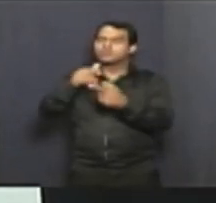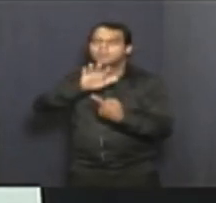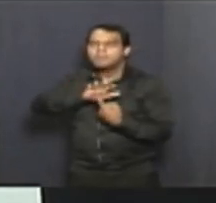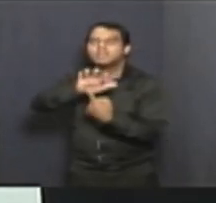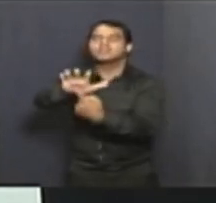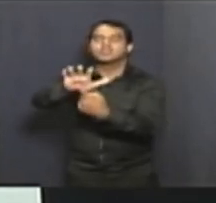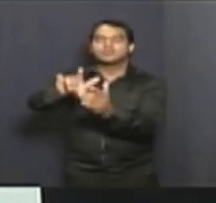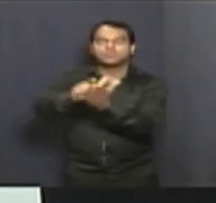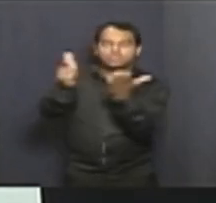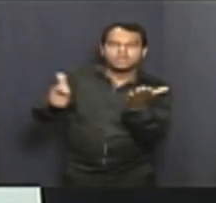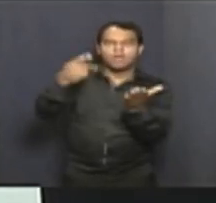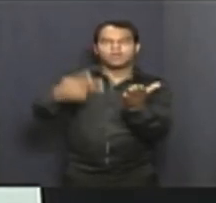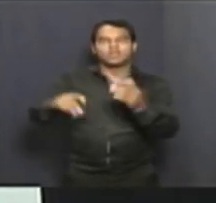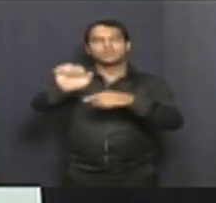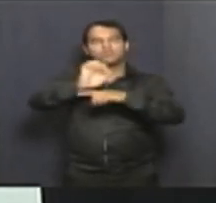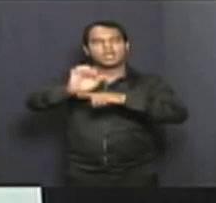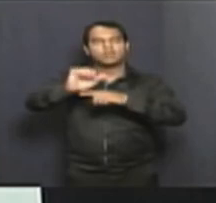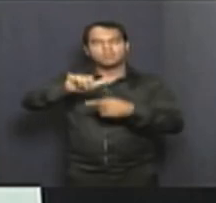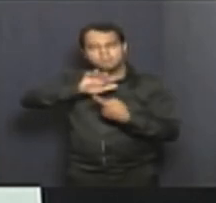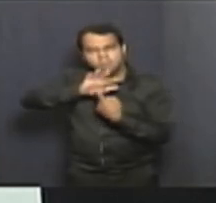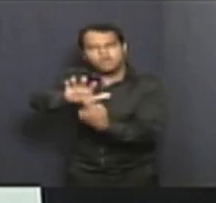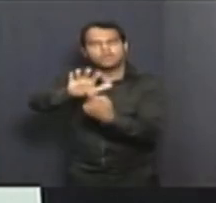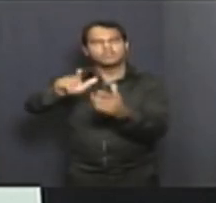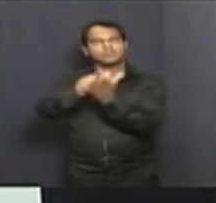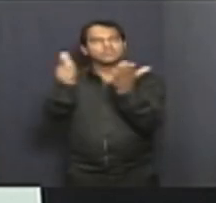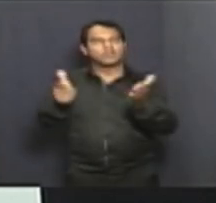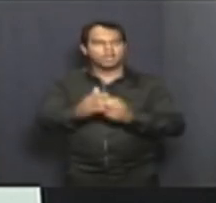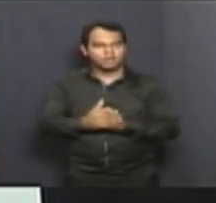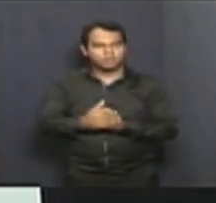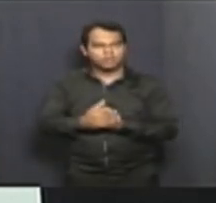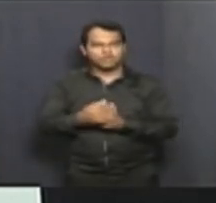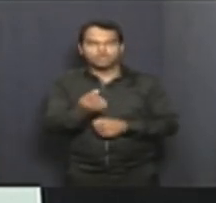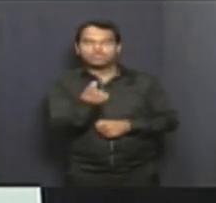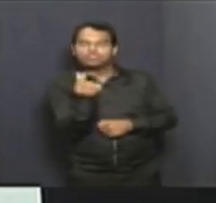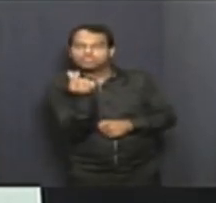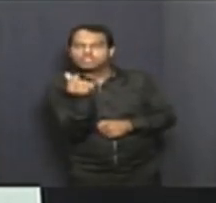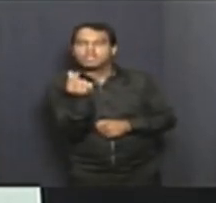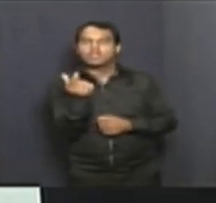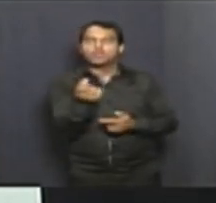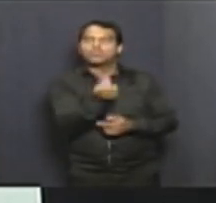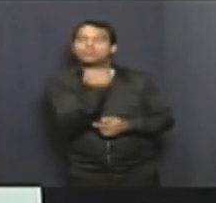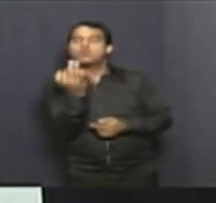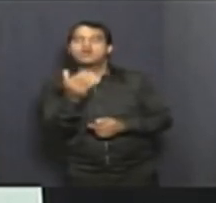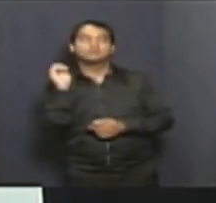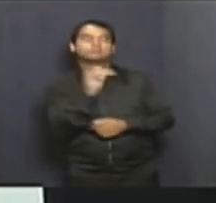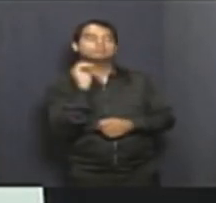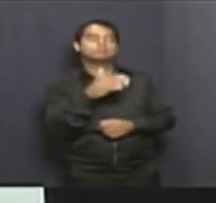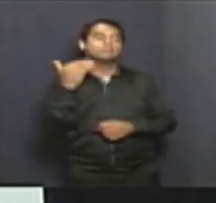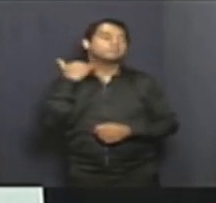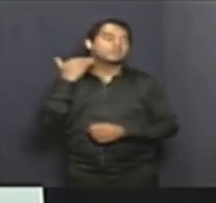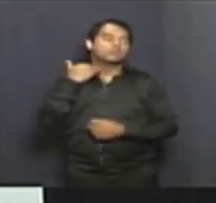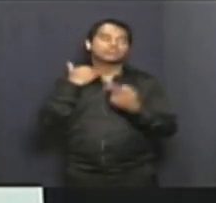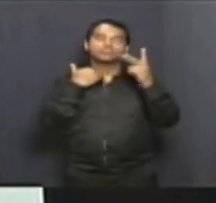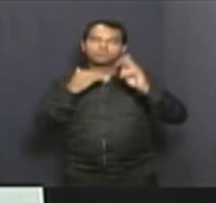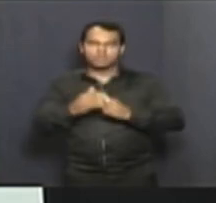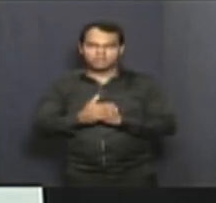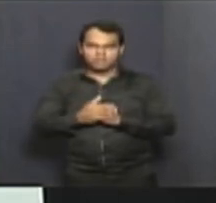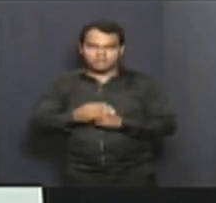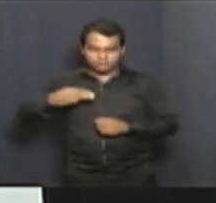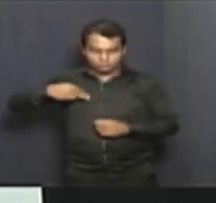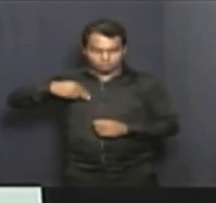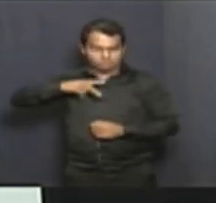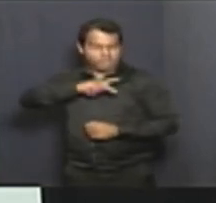estado mostre para a imprensa os valores que transitaram na sua conta e nenhum eo ministro jamais